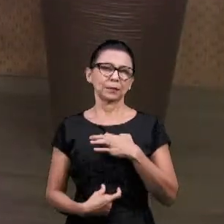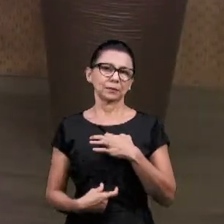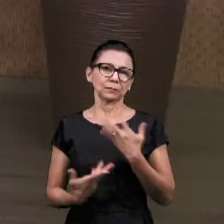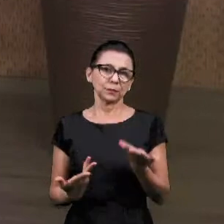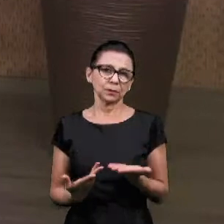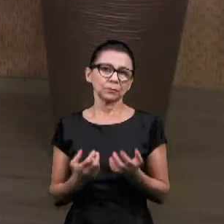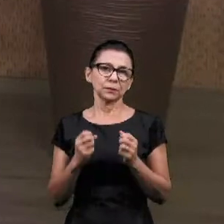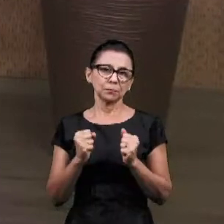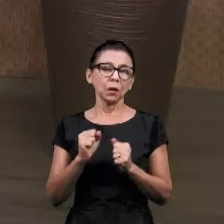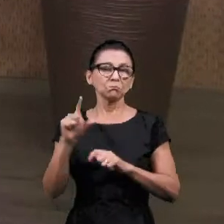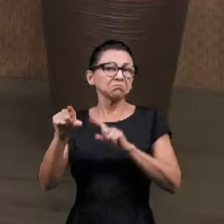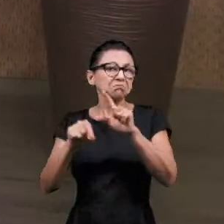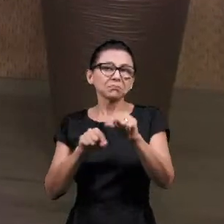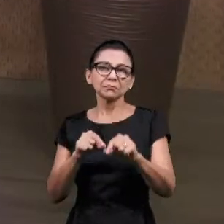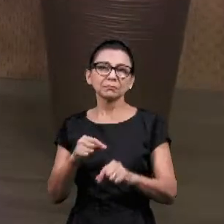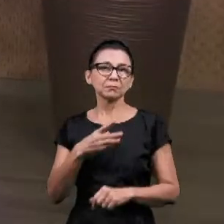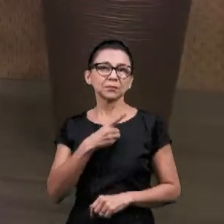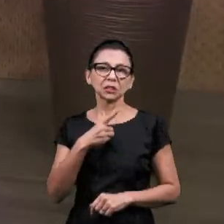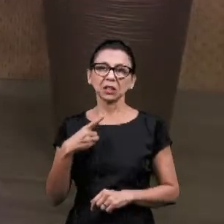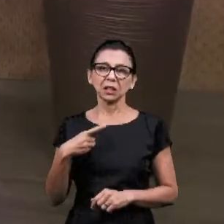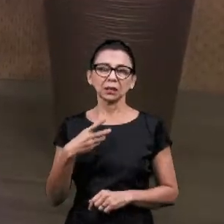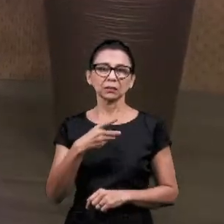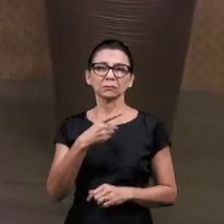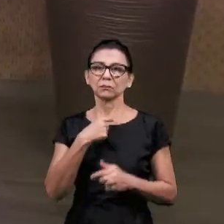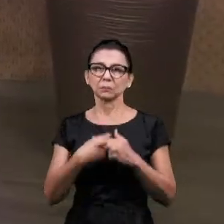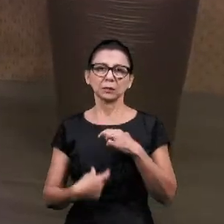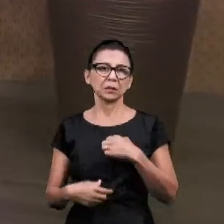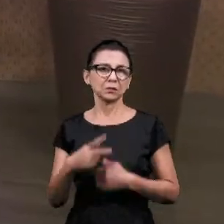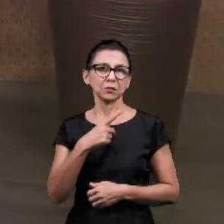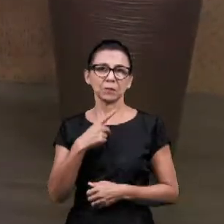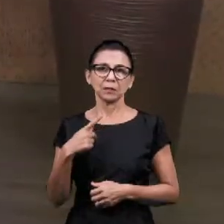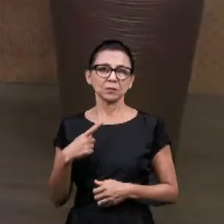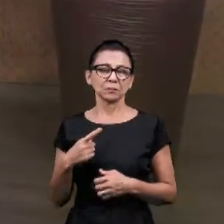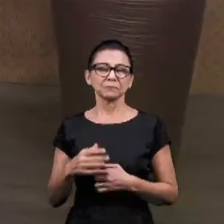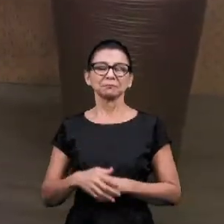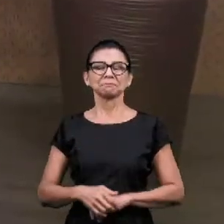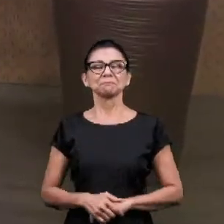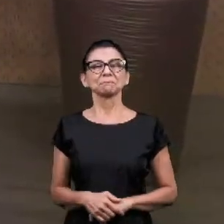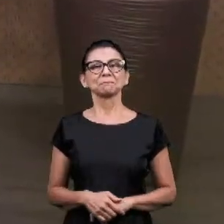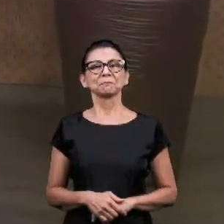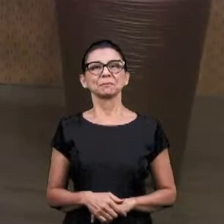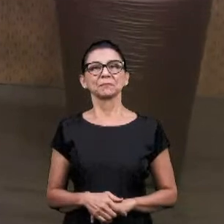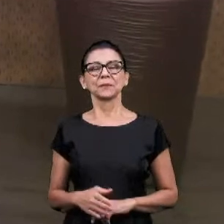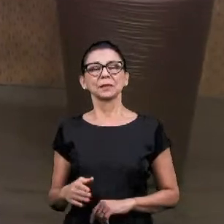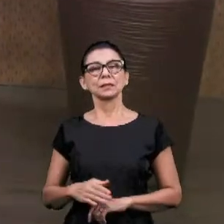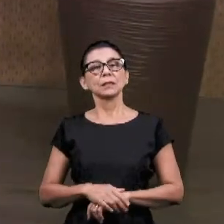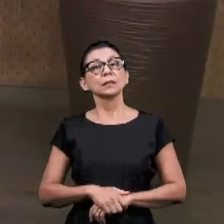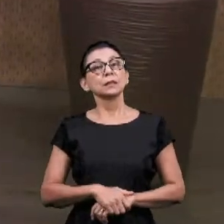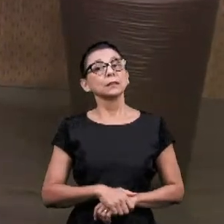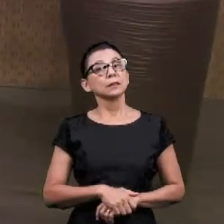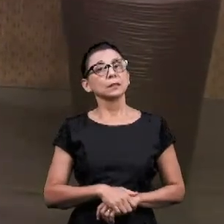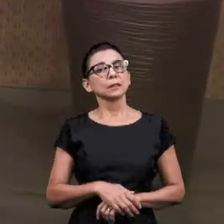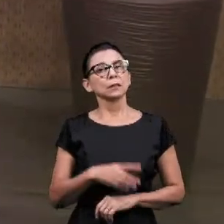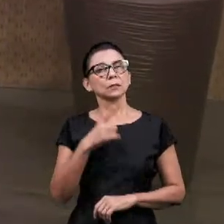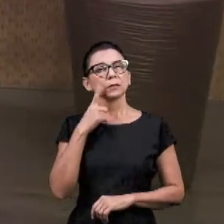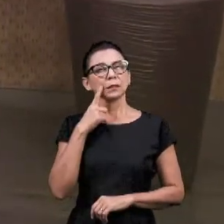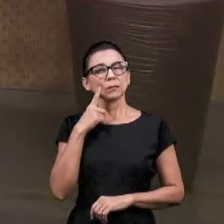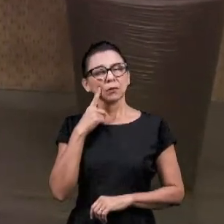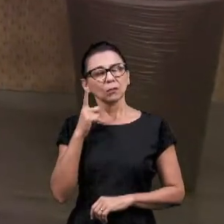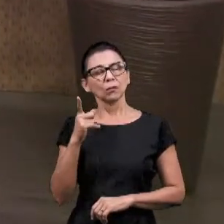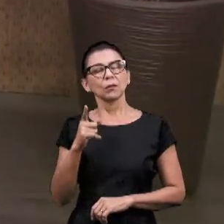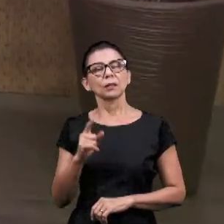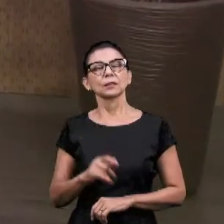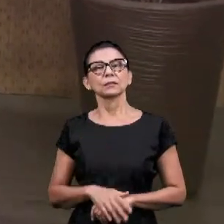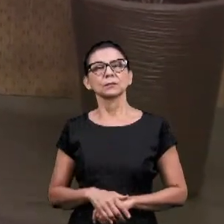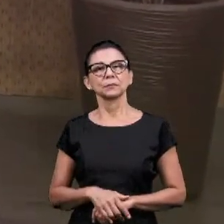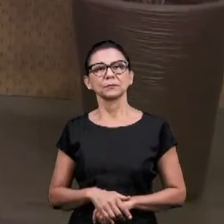Vivida, né? Isso. São 19 horas e 45 minutos. Daqui a pouquinho a gente vai... Daqui a pouquinho a gente vai começar o culto, às 20